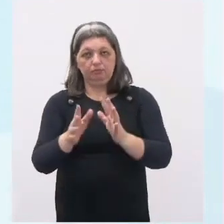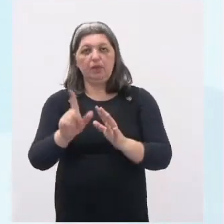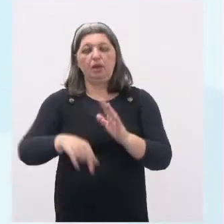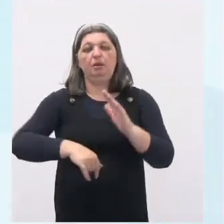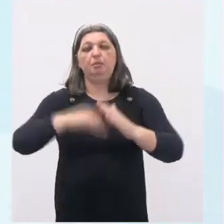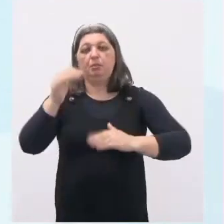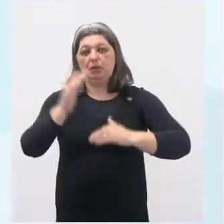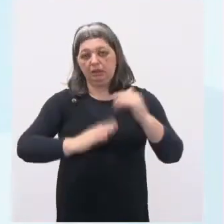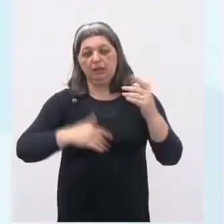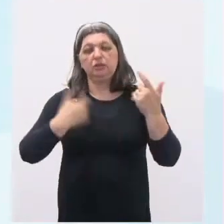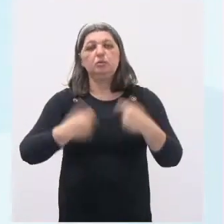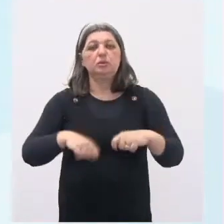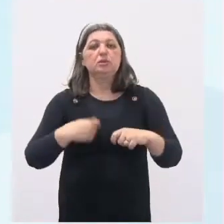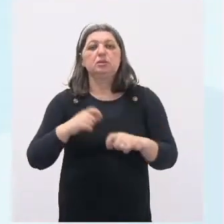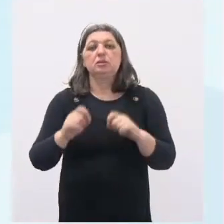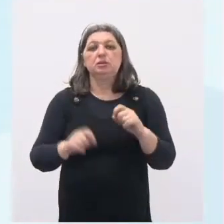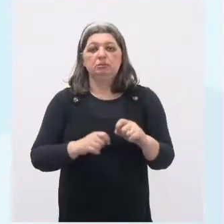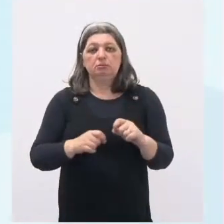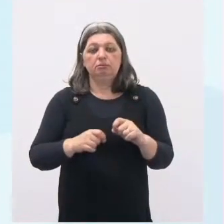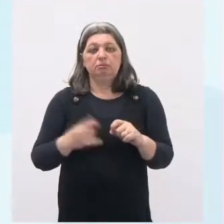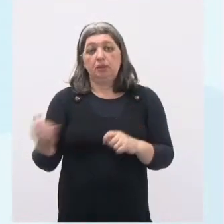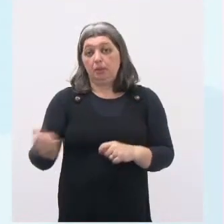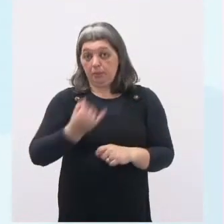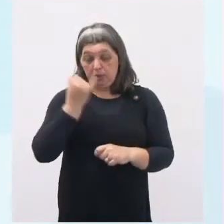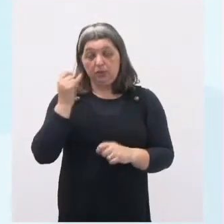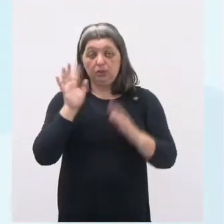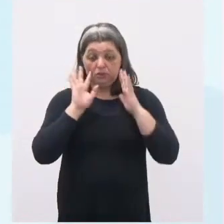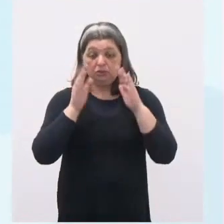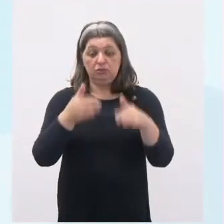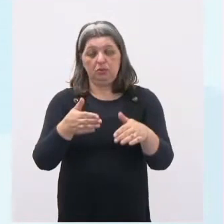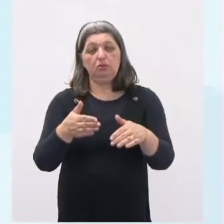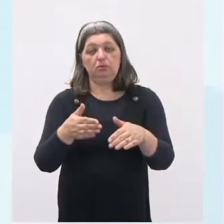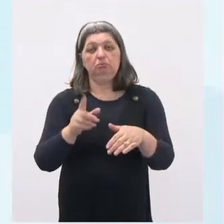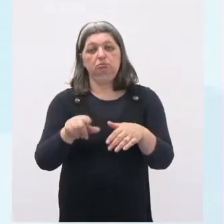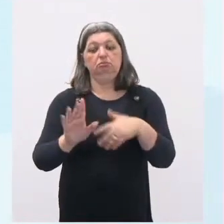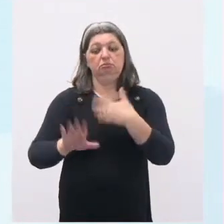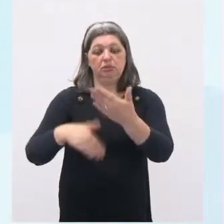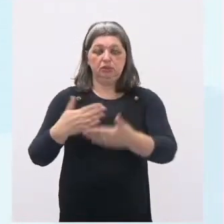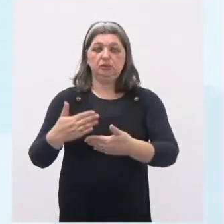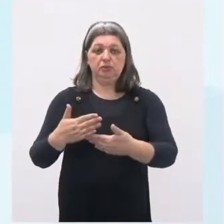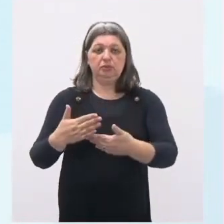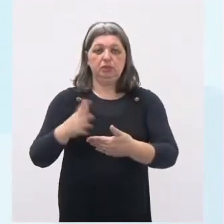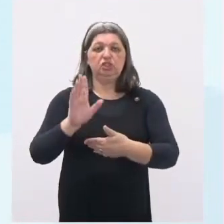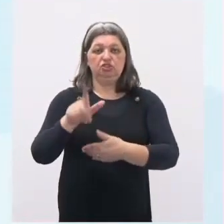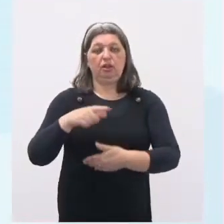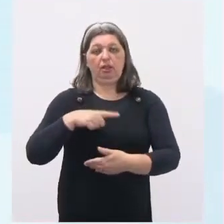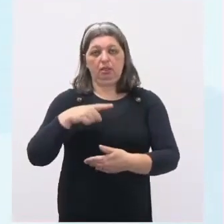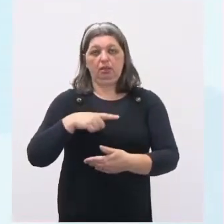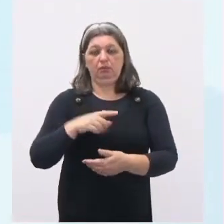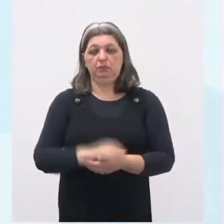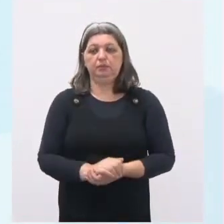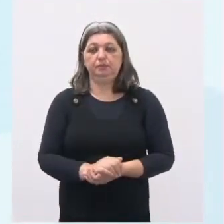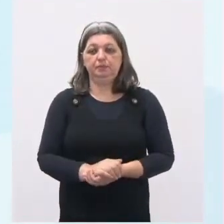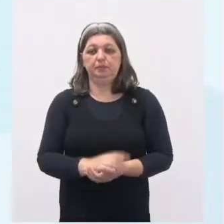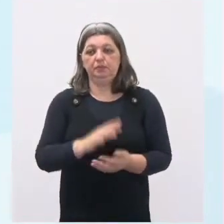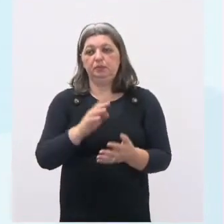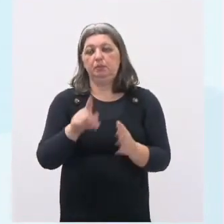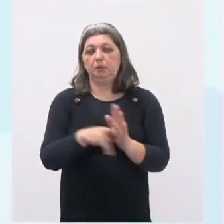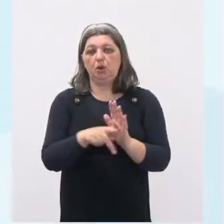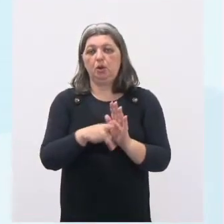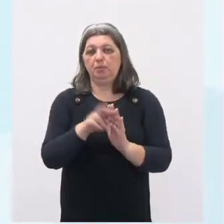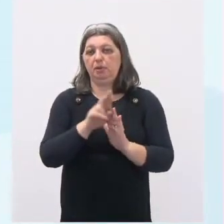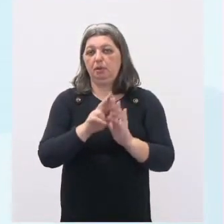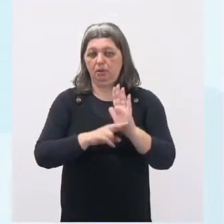que também devem ser levadas em conta e serem desenvolvidas, que estão aí previstas. E a